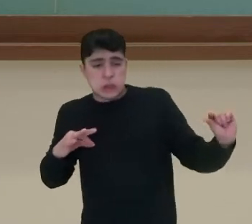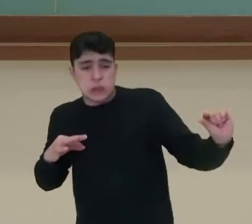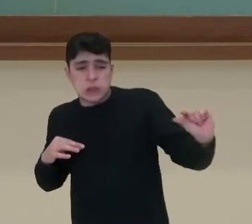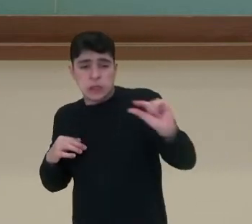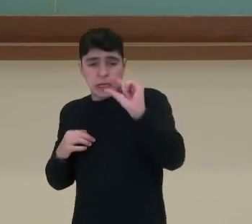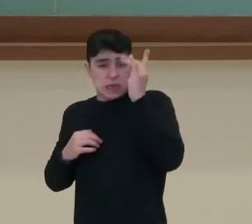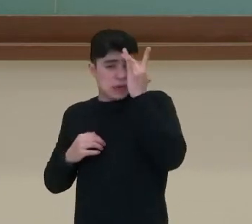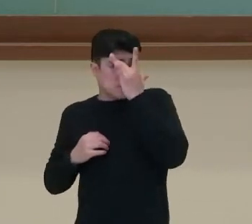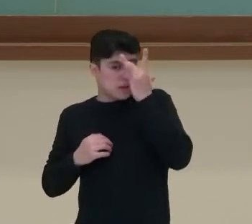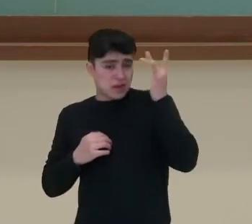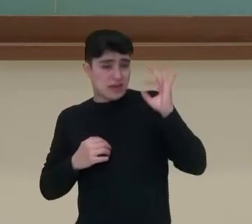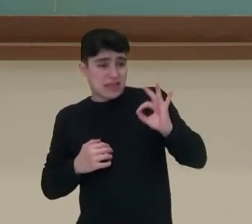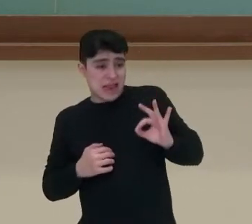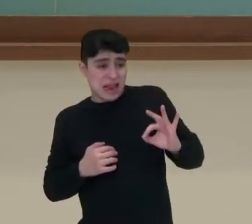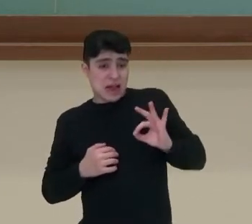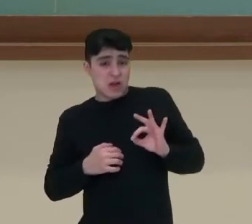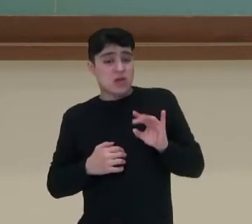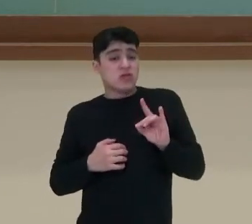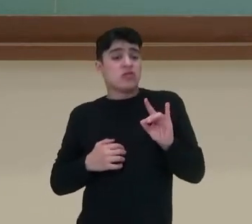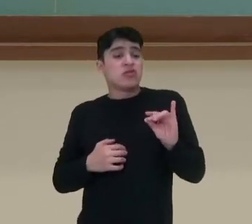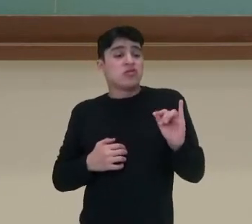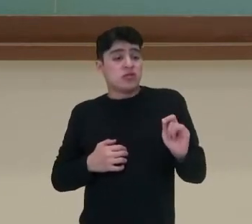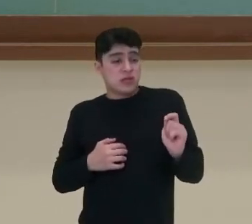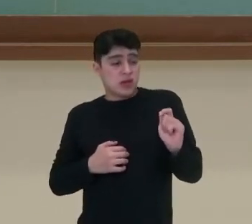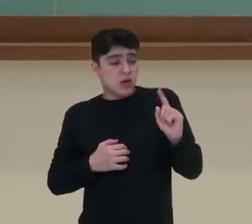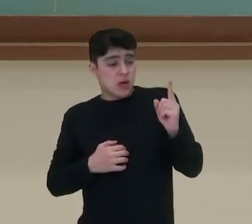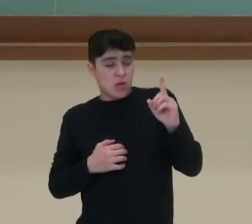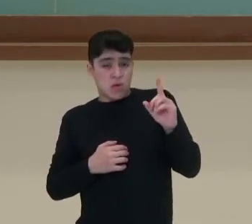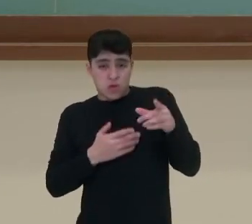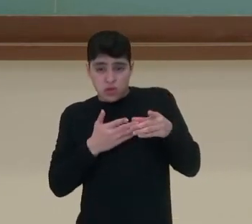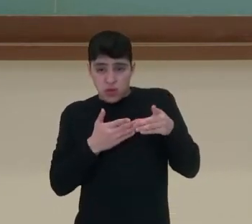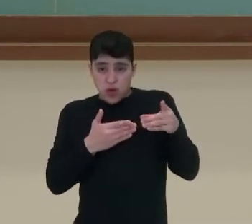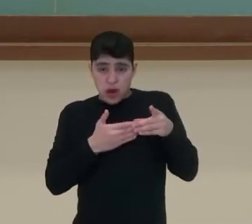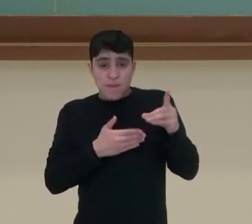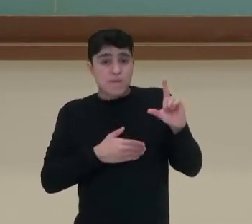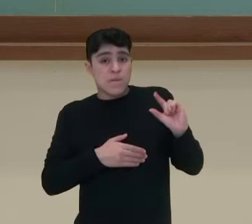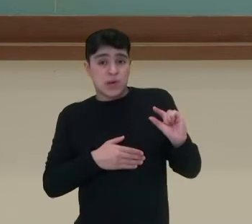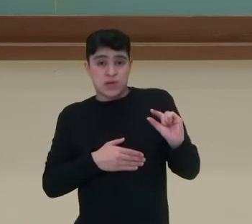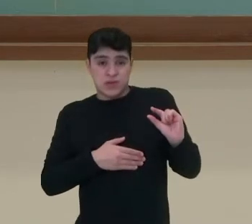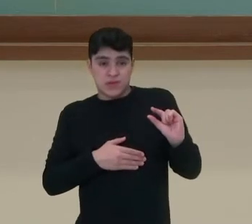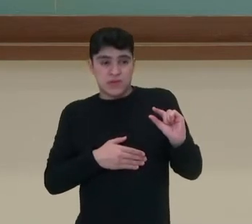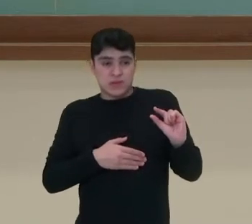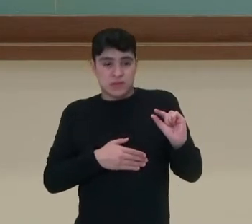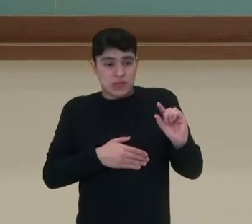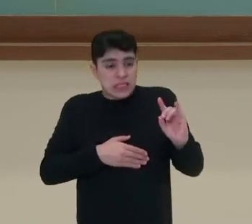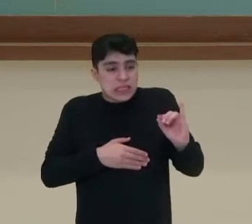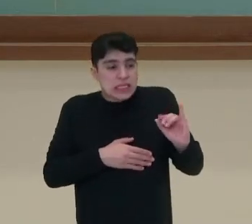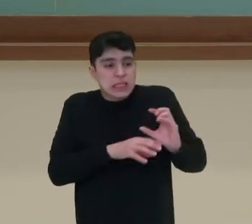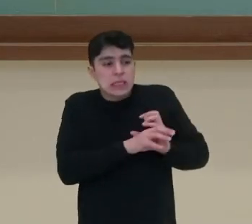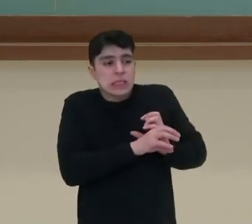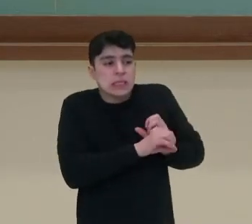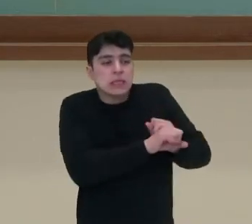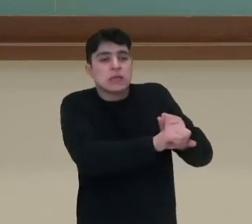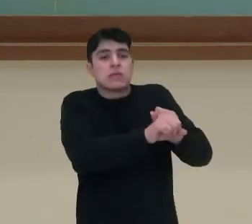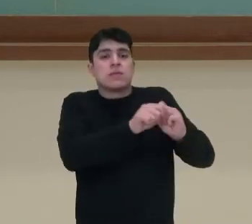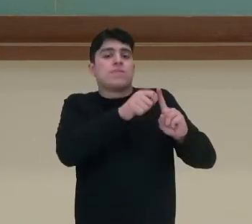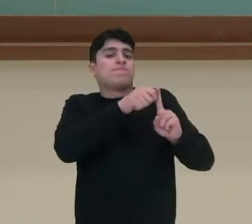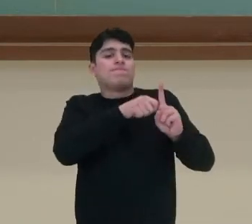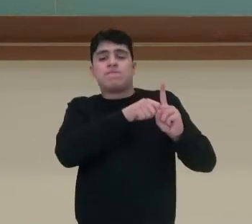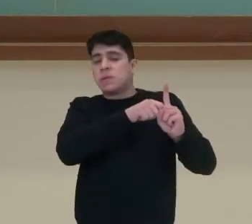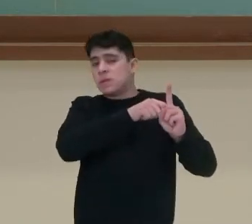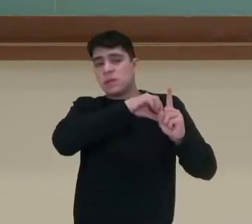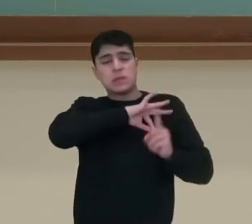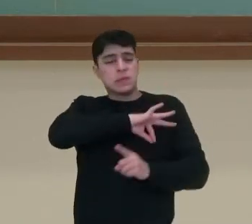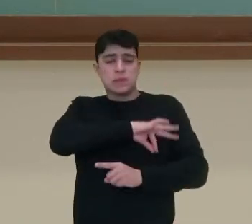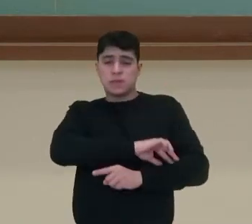menos de $1 por dia, né? Pensa, viver com menos de $1 por dia. Então, é uma condição de miséria, tá bom? Então, sabemos